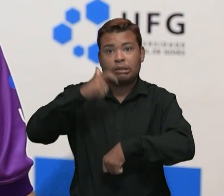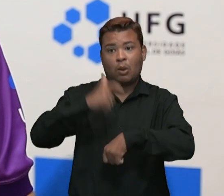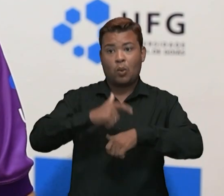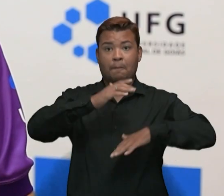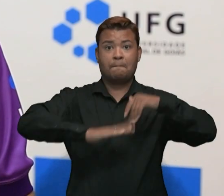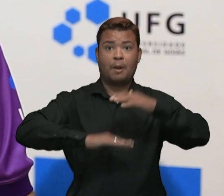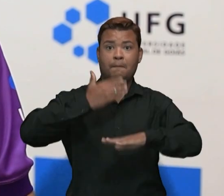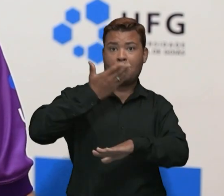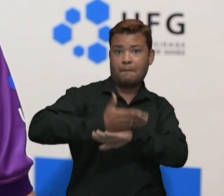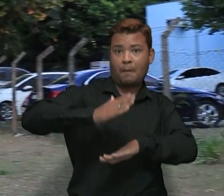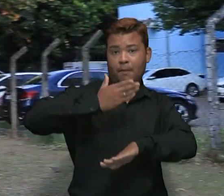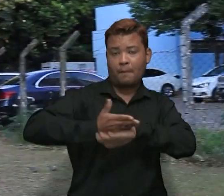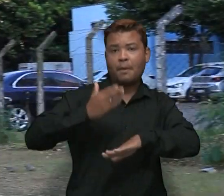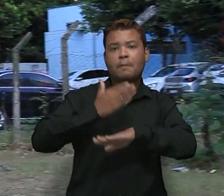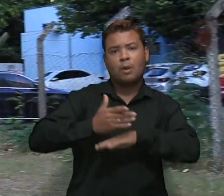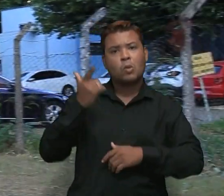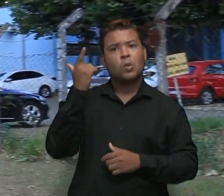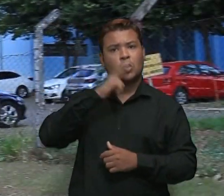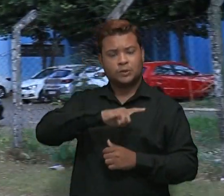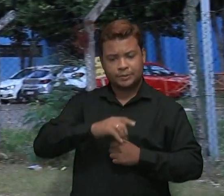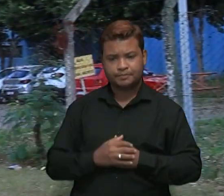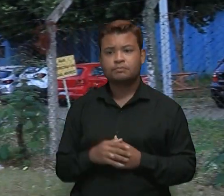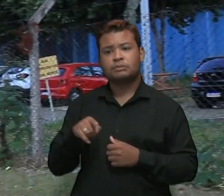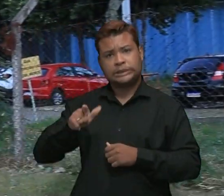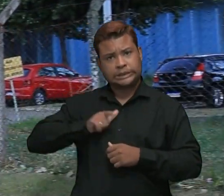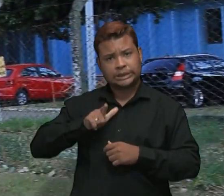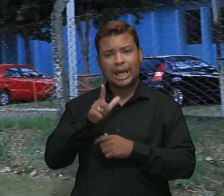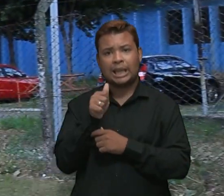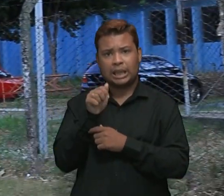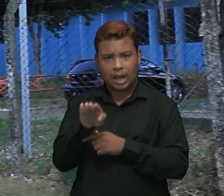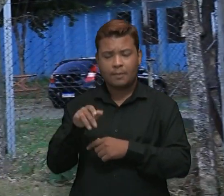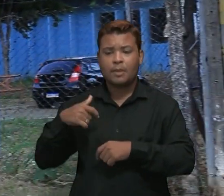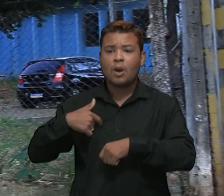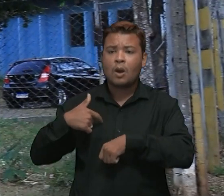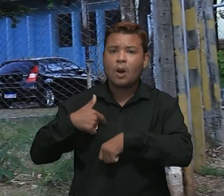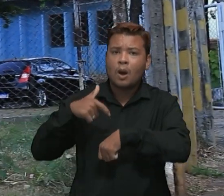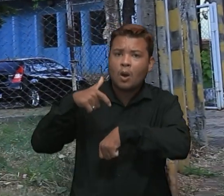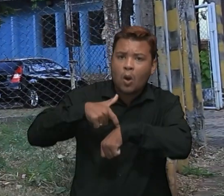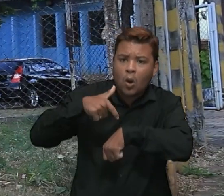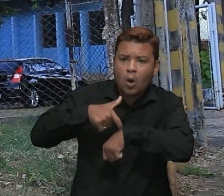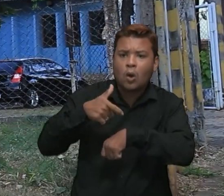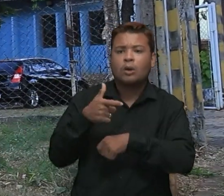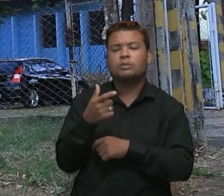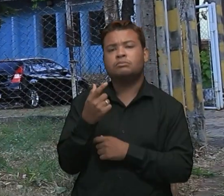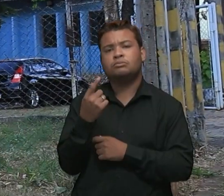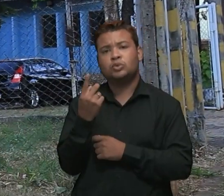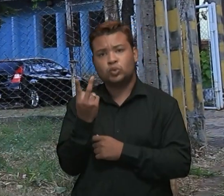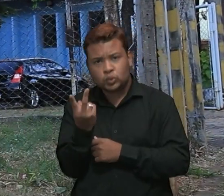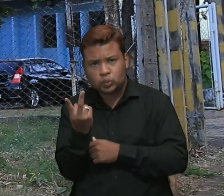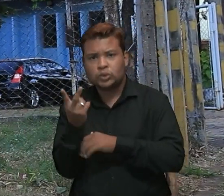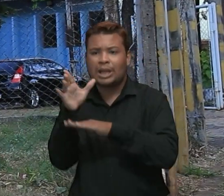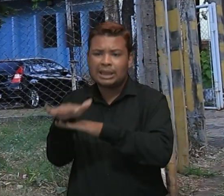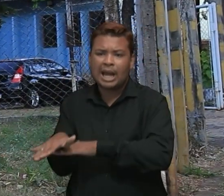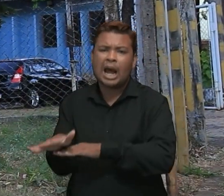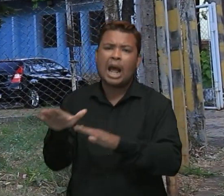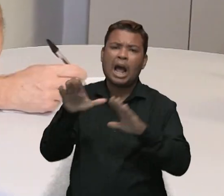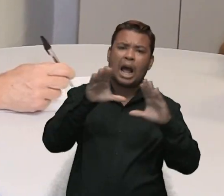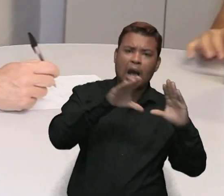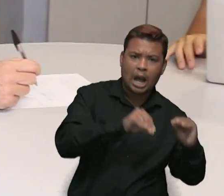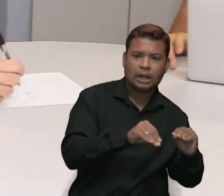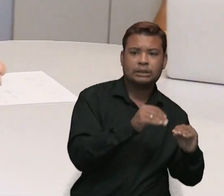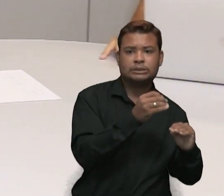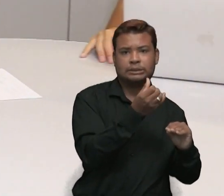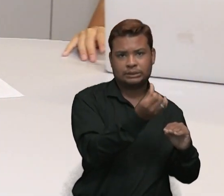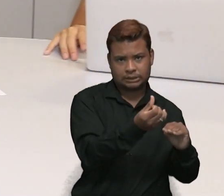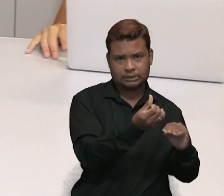prático, né? Laboratorial. A gente tem um laboratório que funciona das 14 horas até as 18, aqui na Rádio Universitária, e